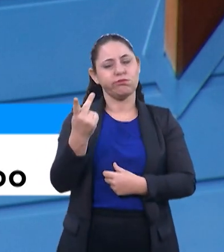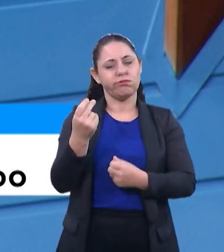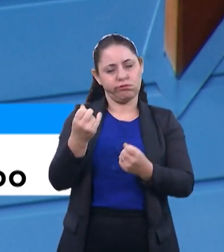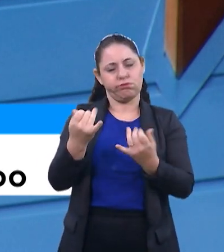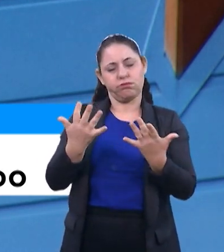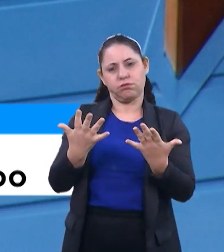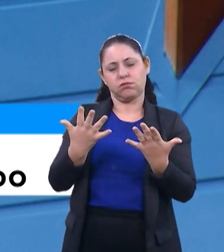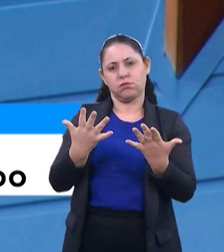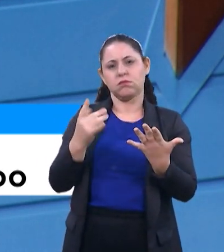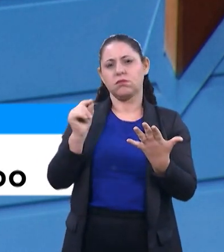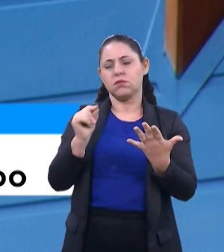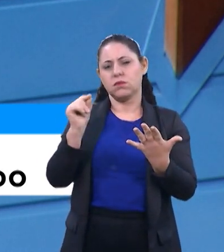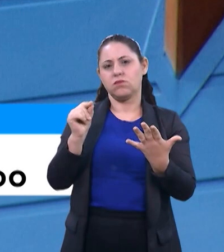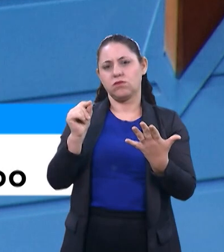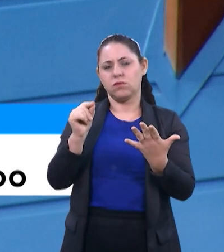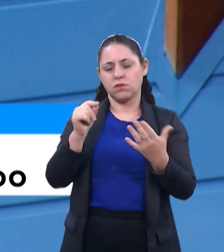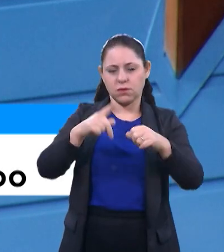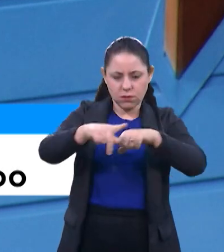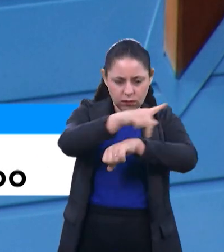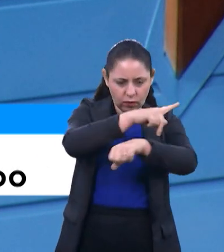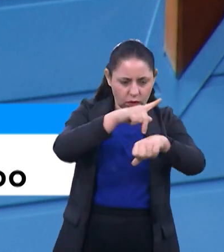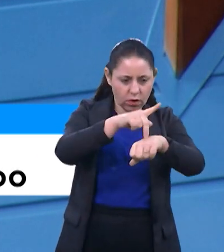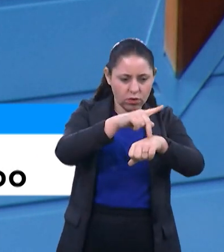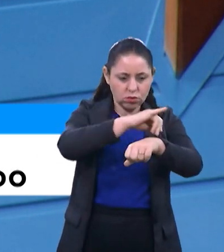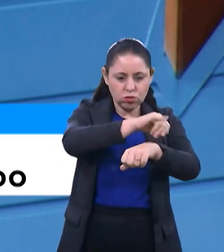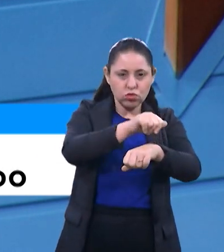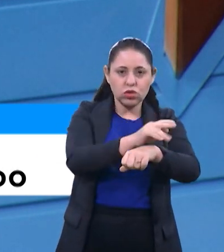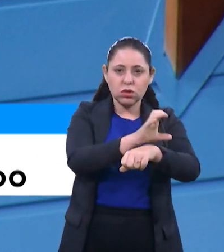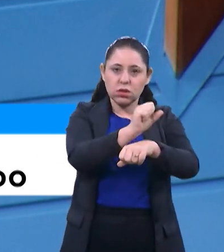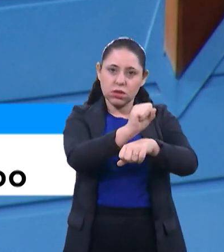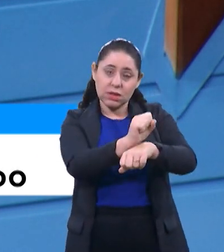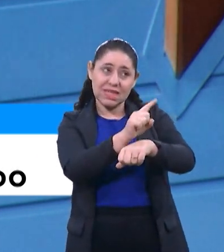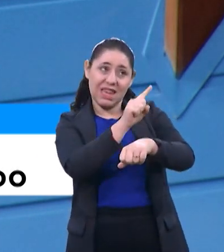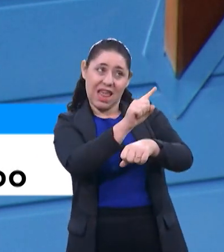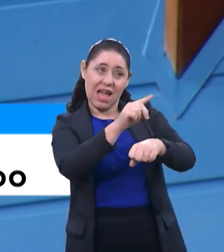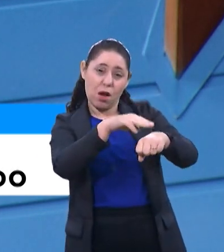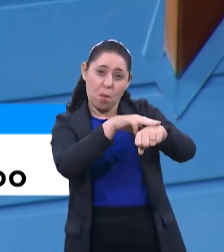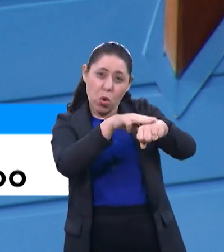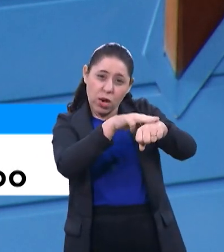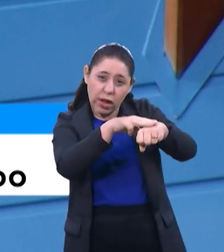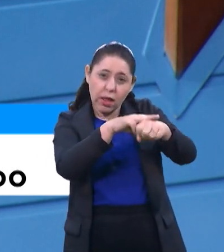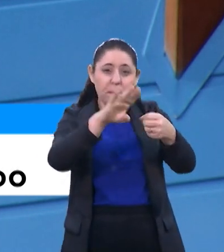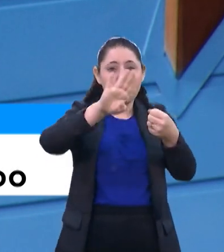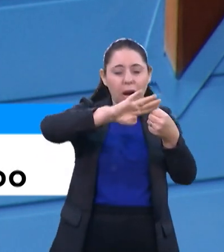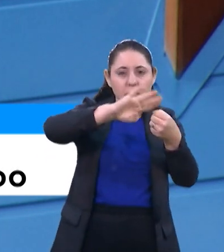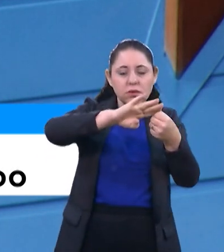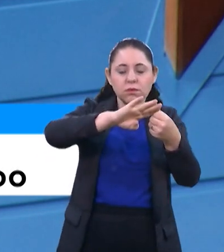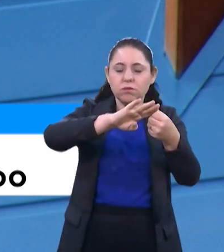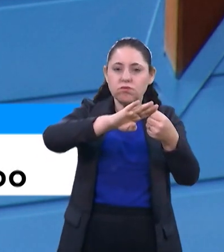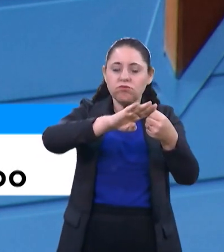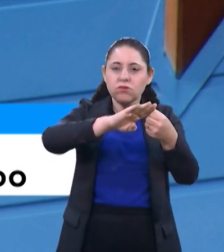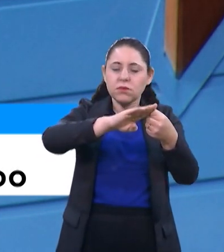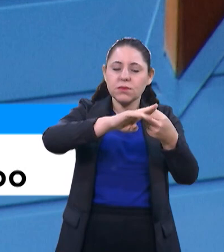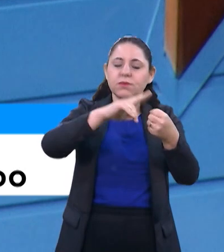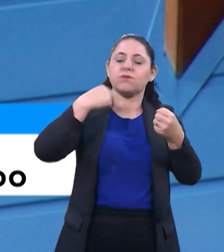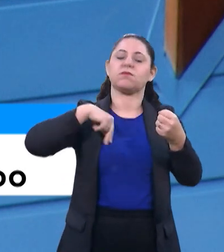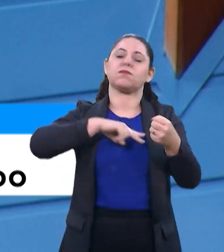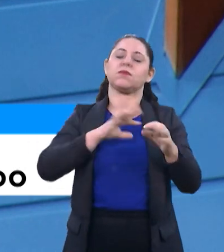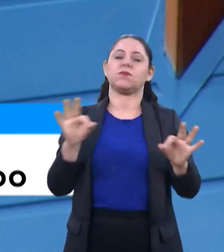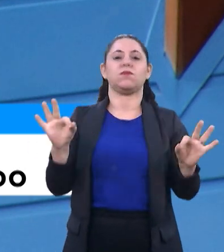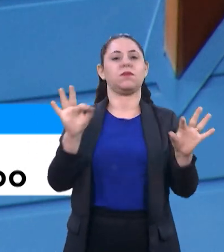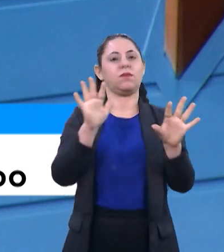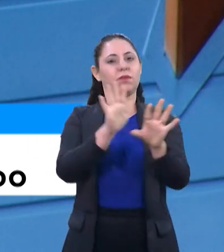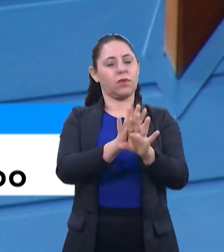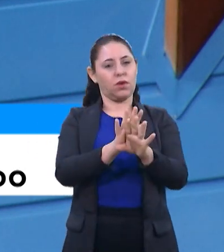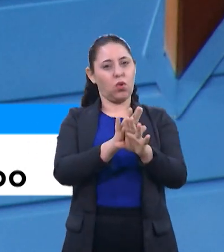que tanto o Complexo Esportivo Jacques da Luz, lá nas Moreninhas, que nós concluímos